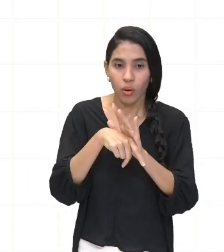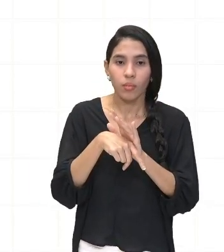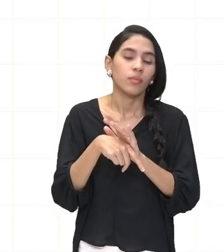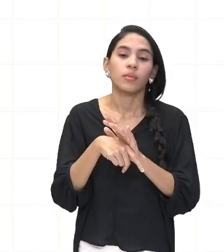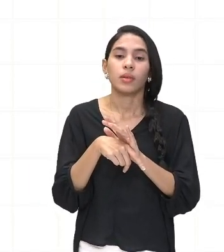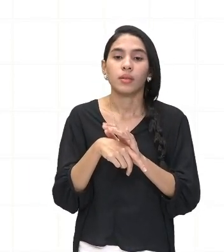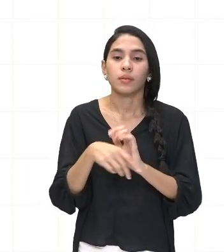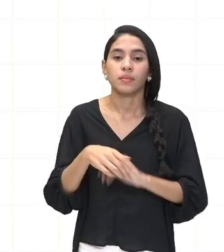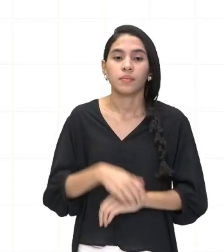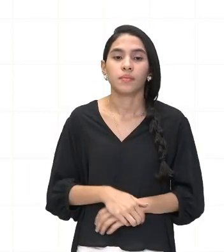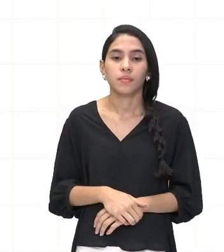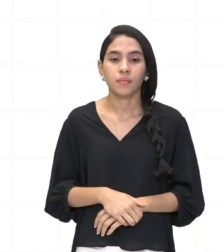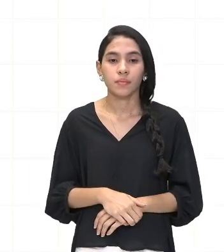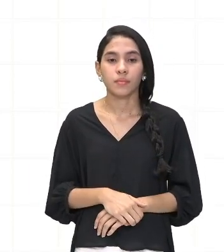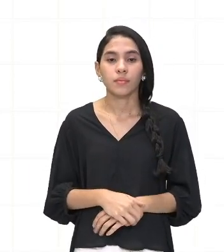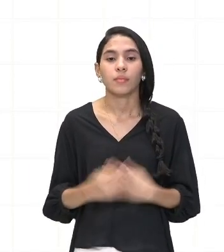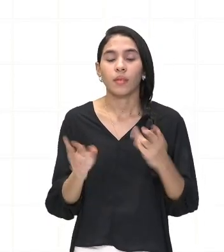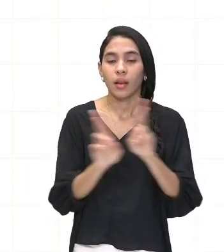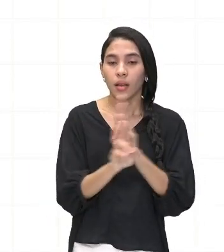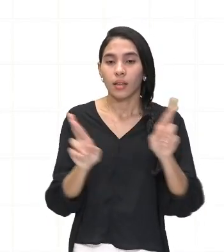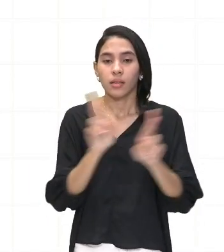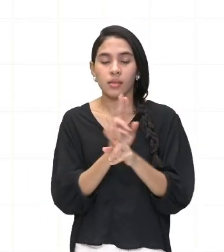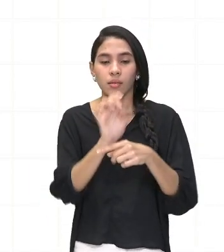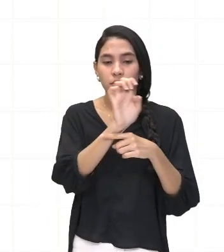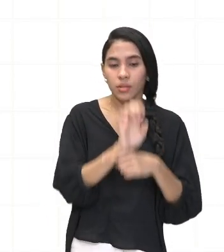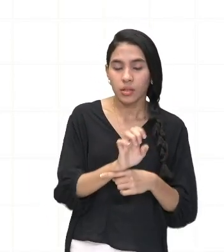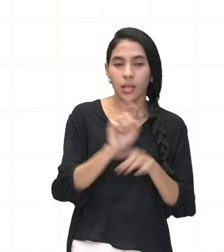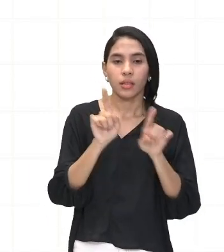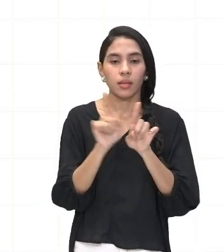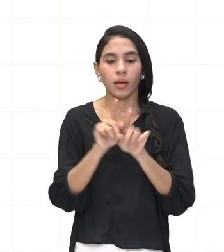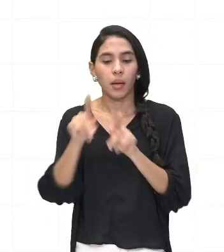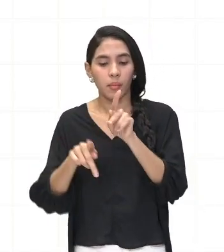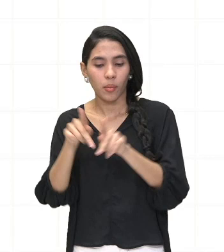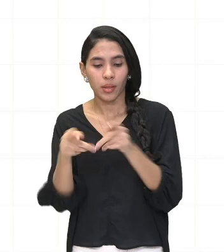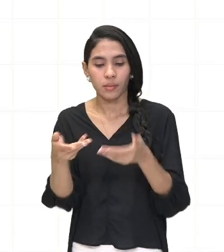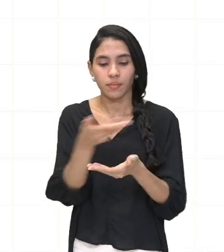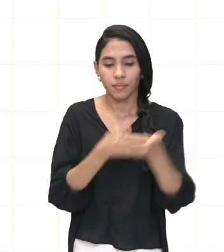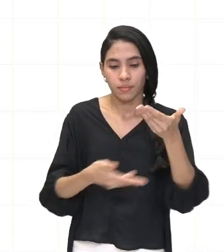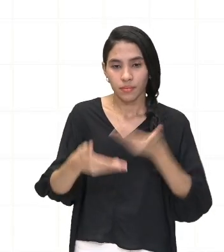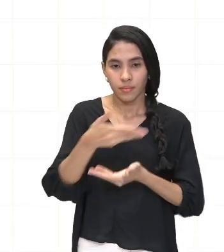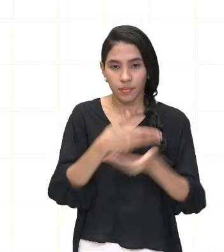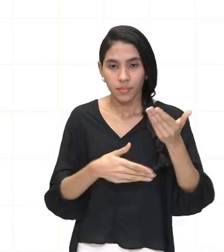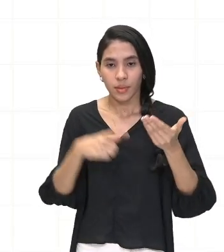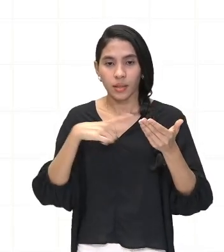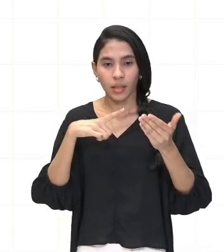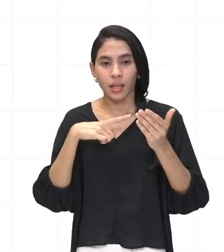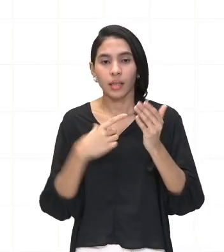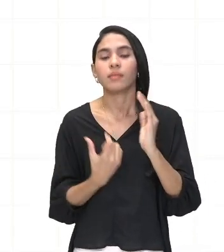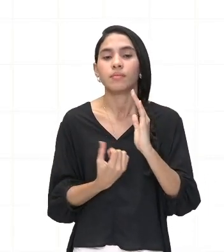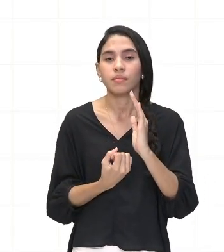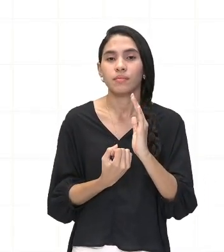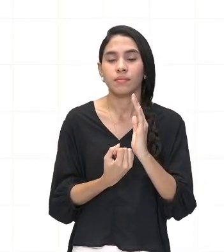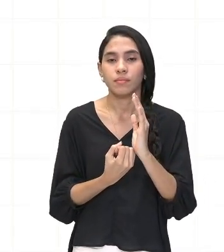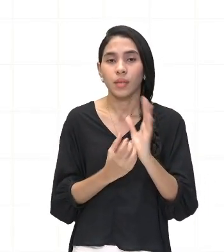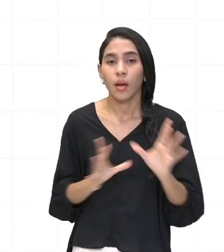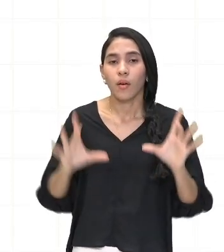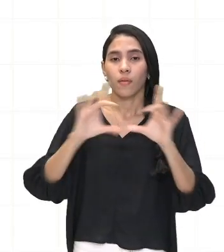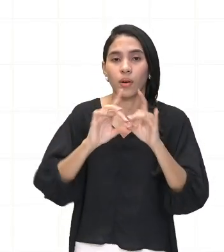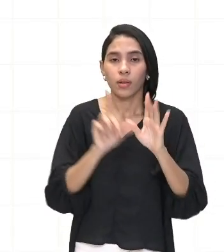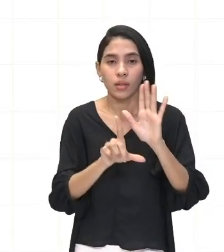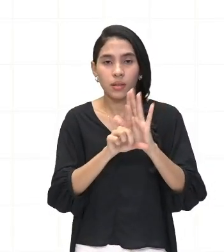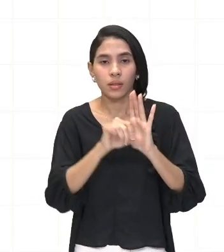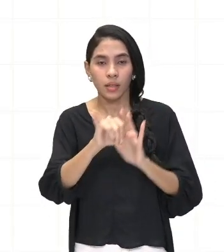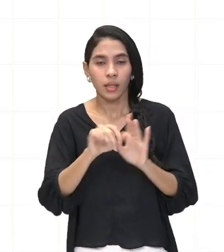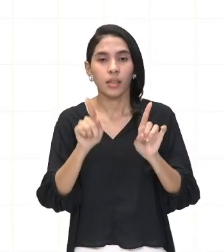seu território. A relação entre o Estado e sua população é regulamentada por leis e